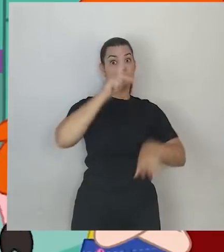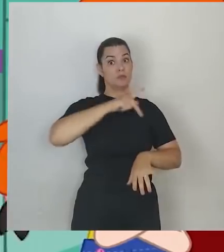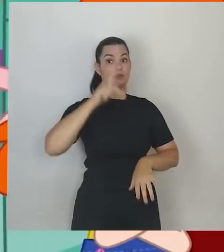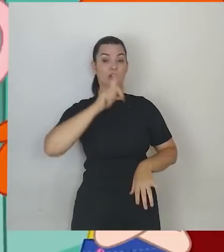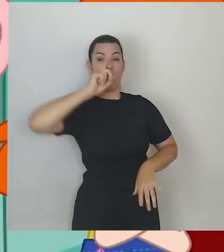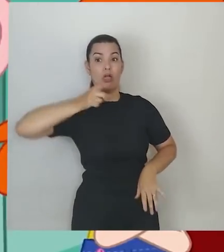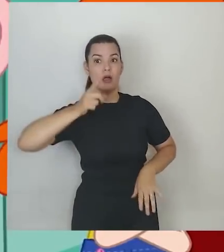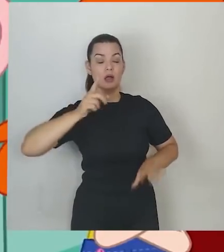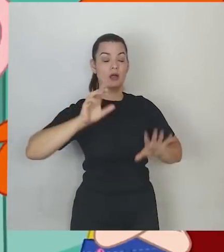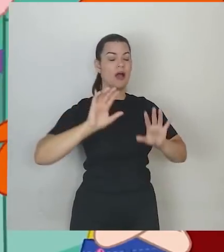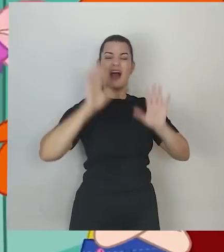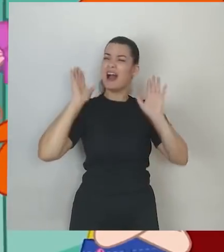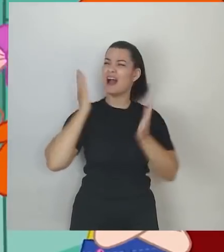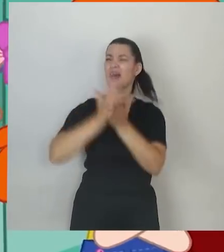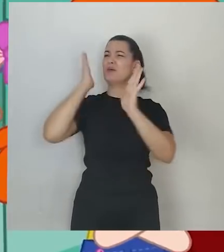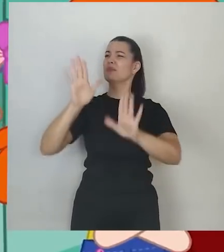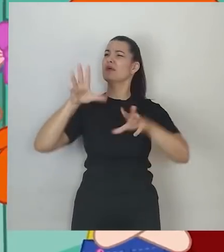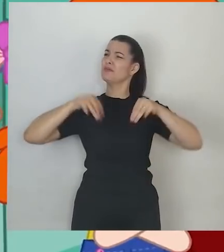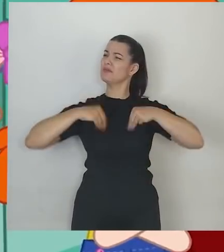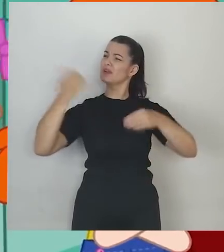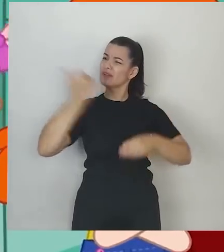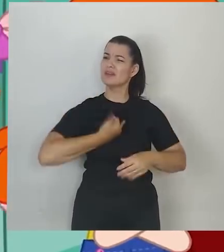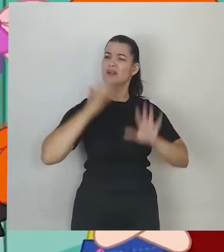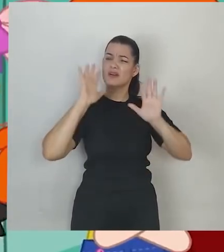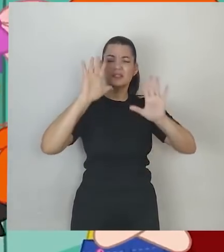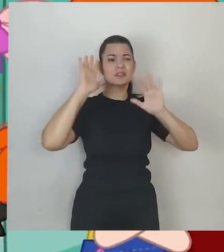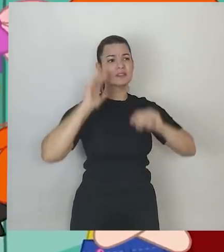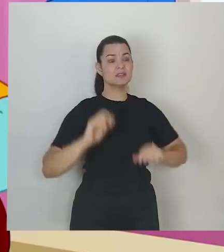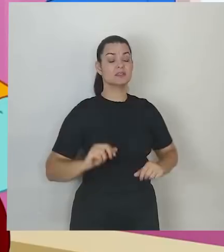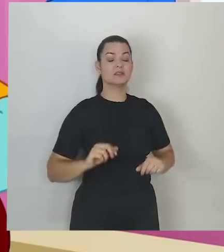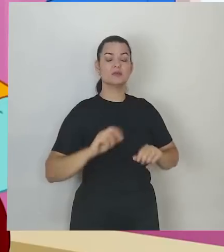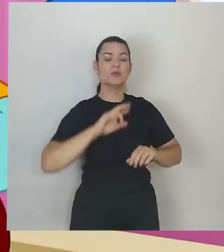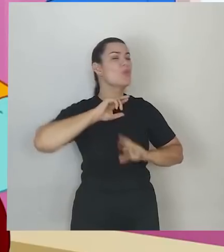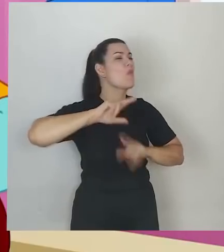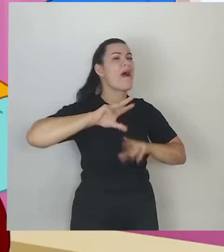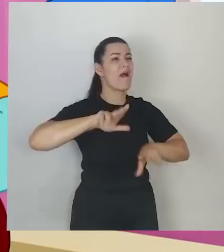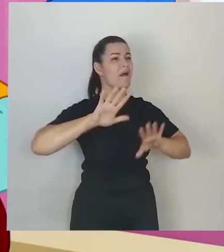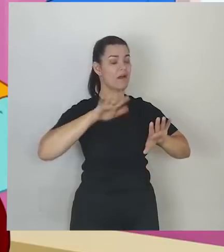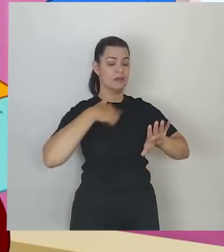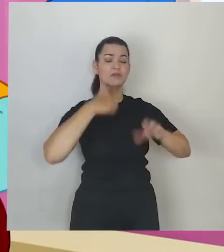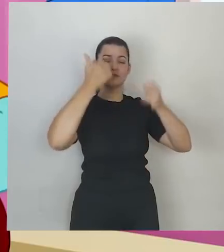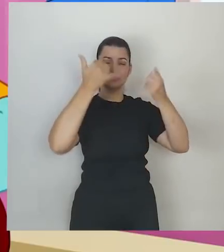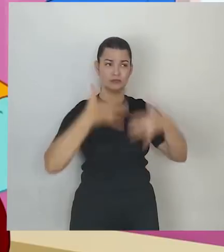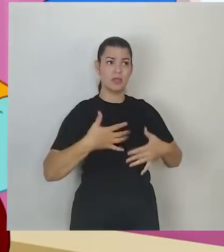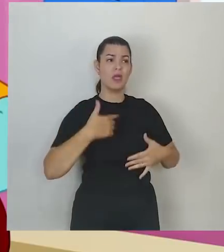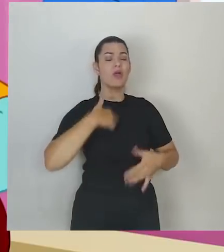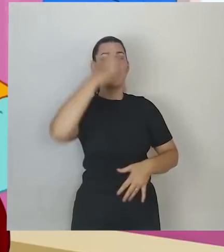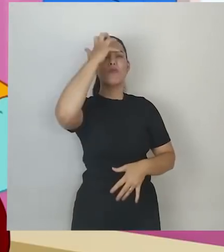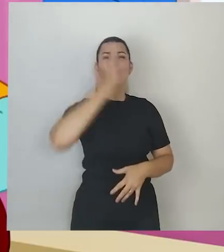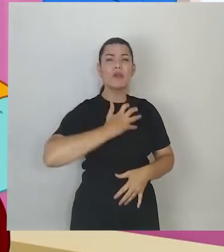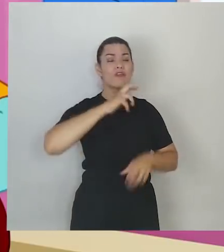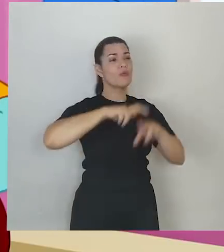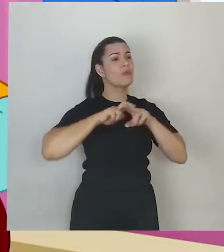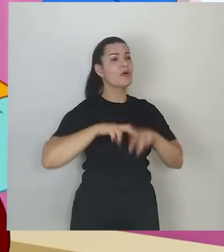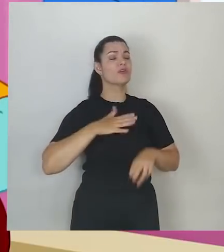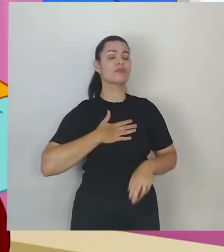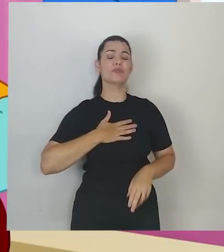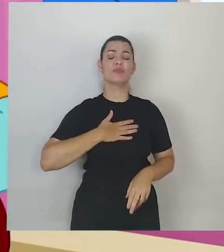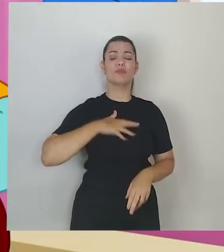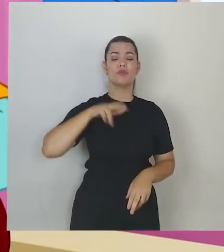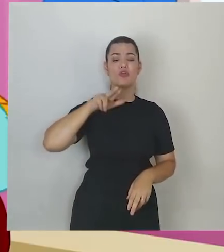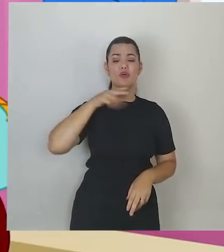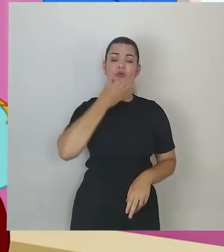da professora. Ou... Deixa a Mica falar! Não é nada disso. Eu estou brava por causa